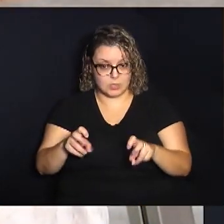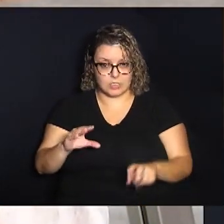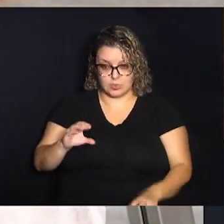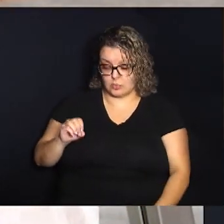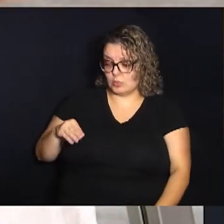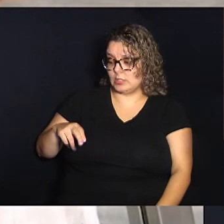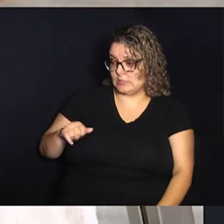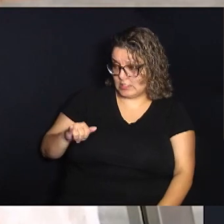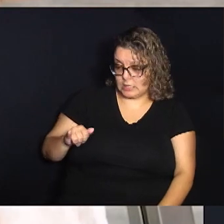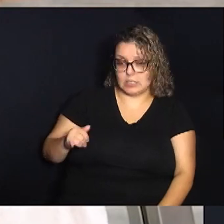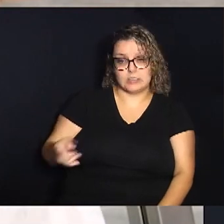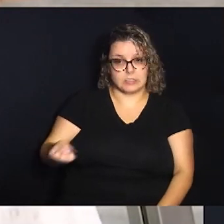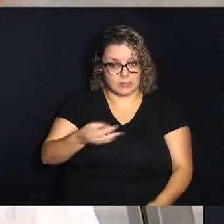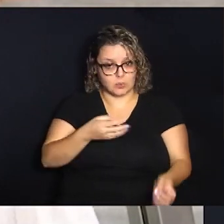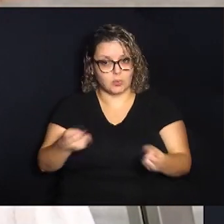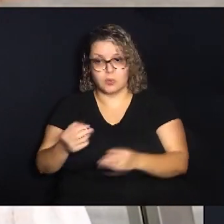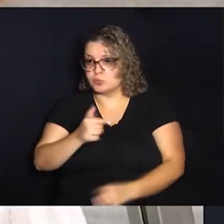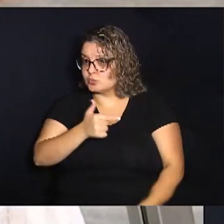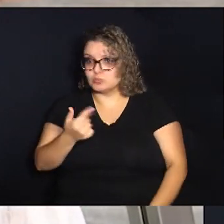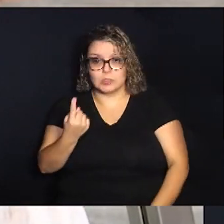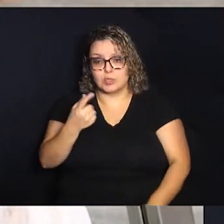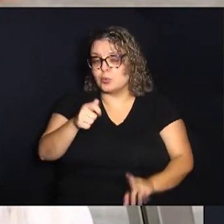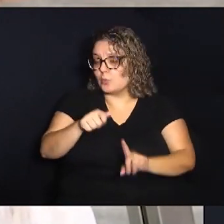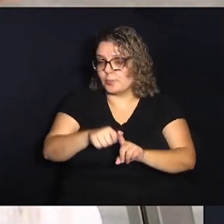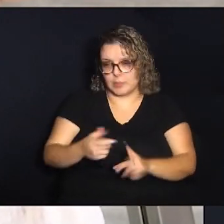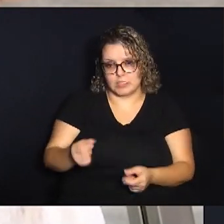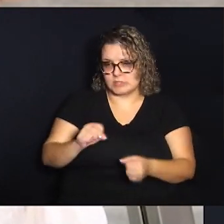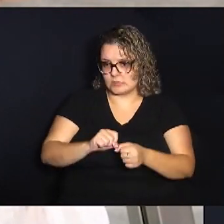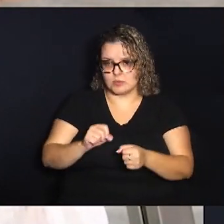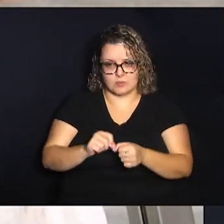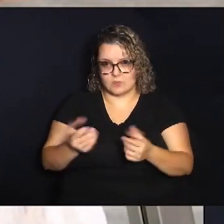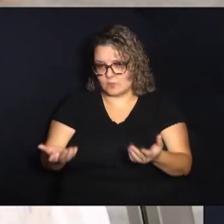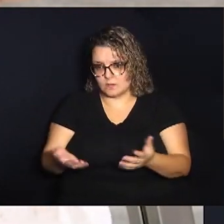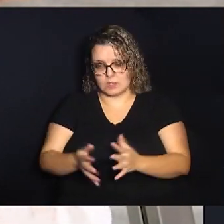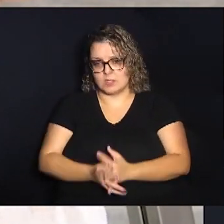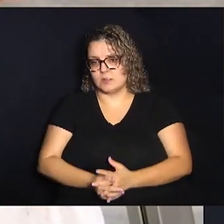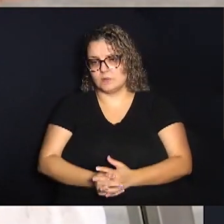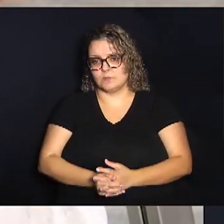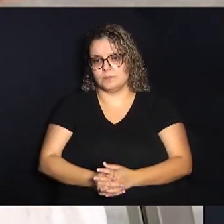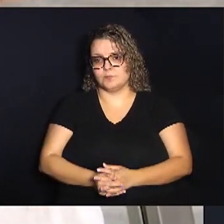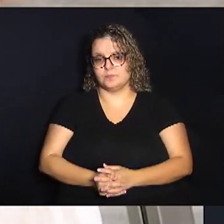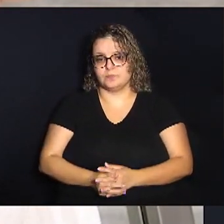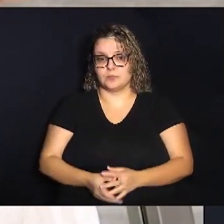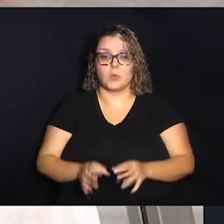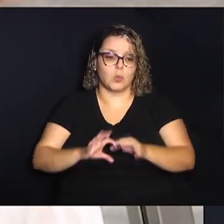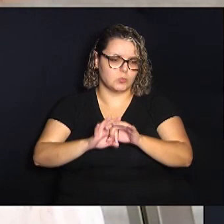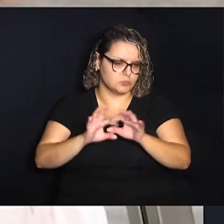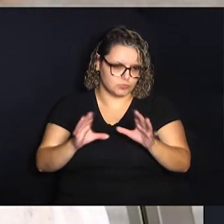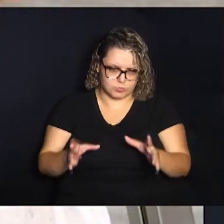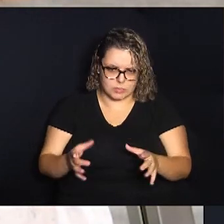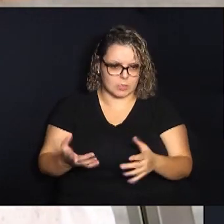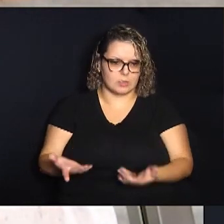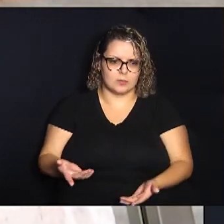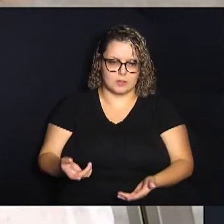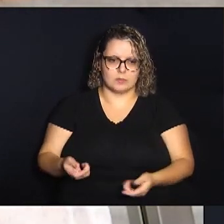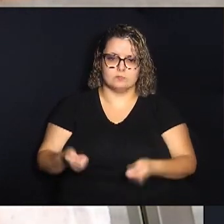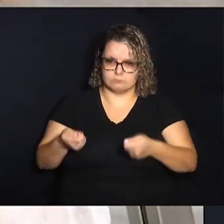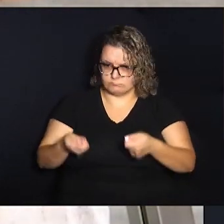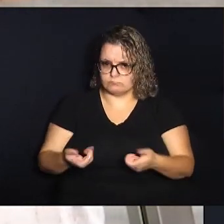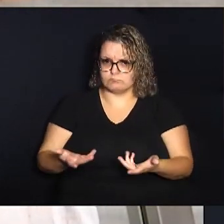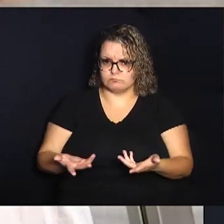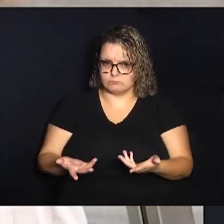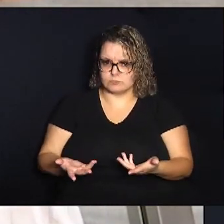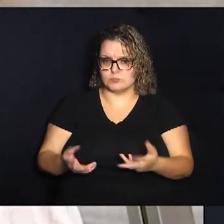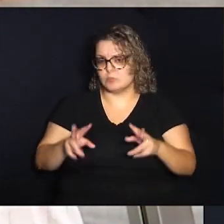está muito recente, não tem um mês que foi realizada, né? E com deliberações muito contundentes aí sobre